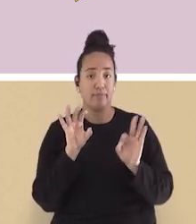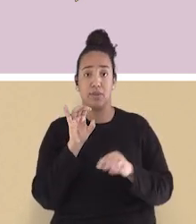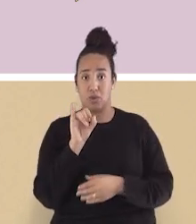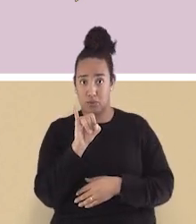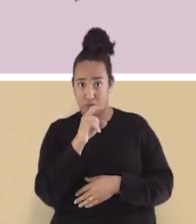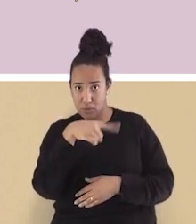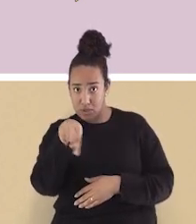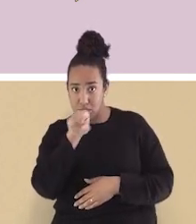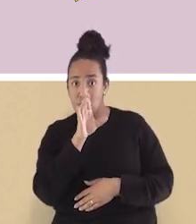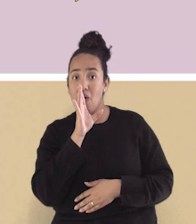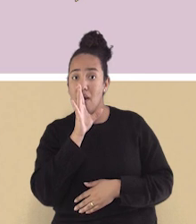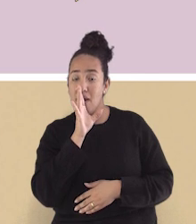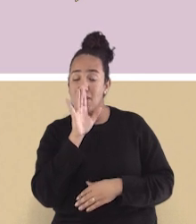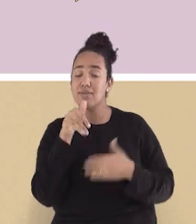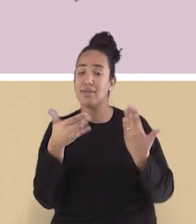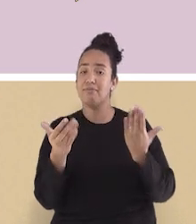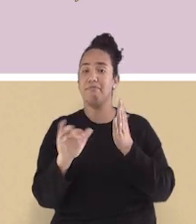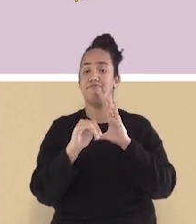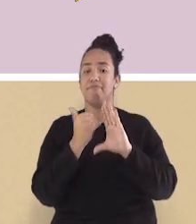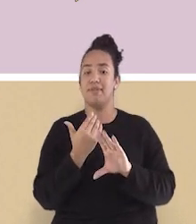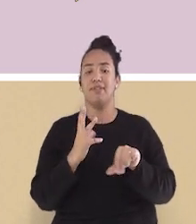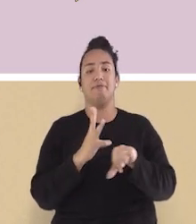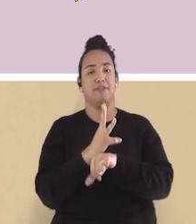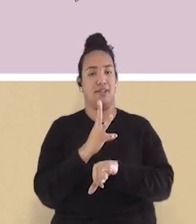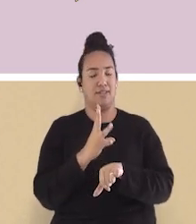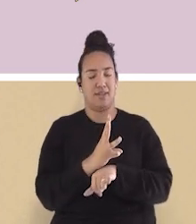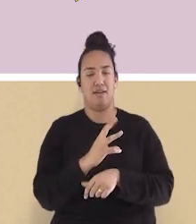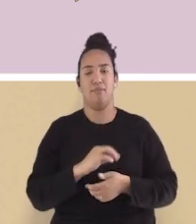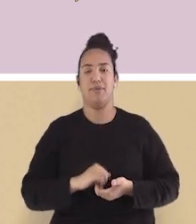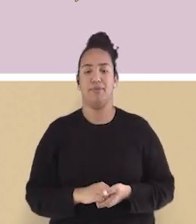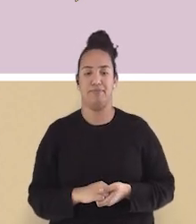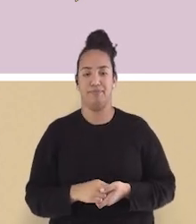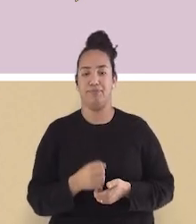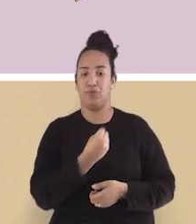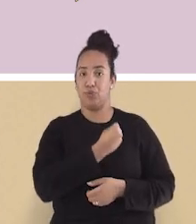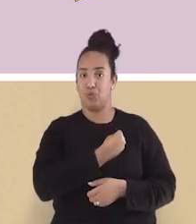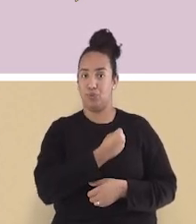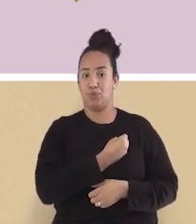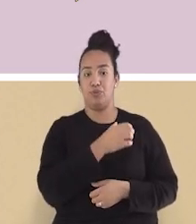a gente através do nosso WhatsApp, que é o